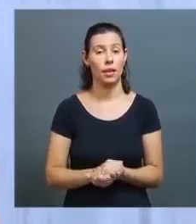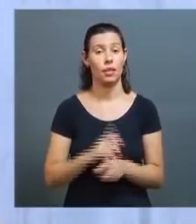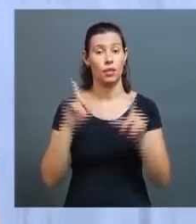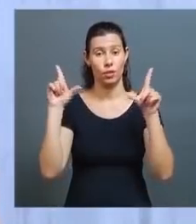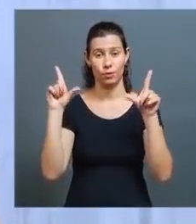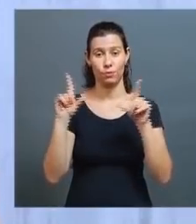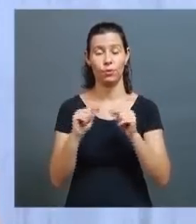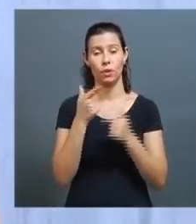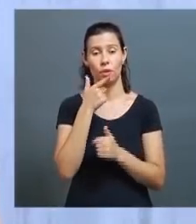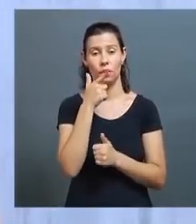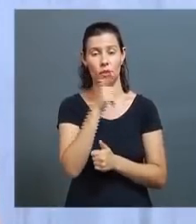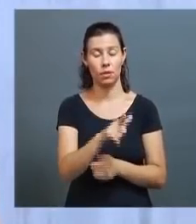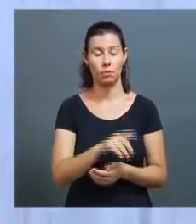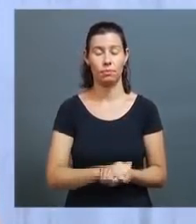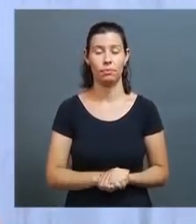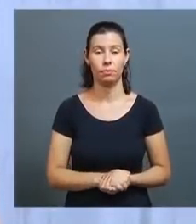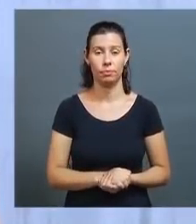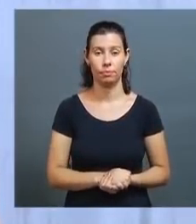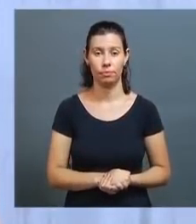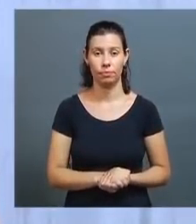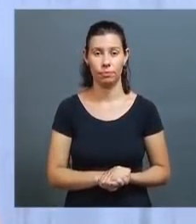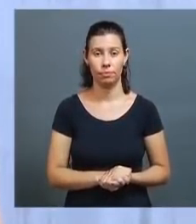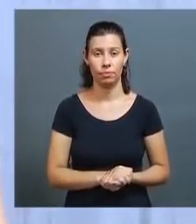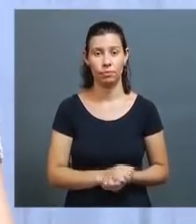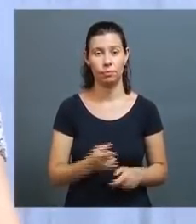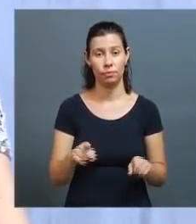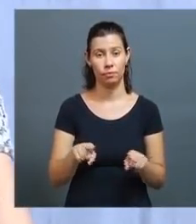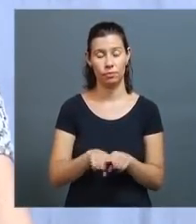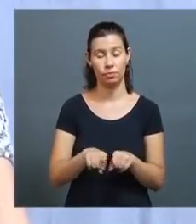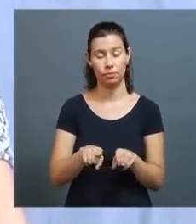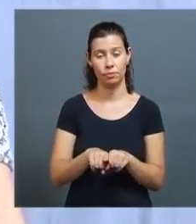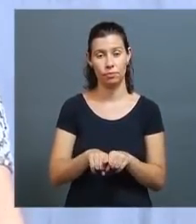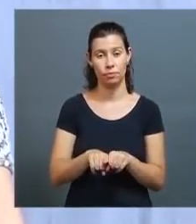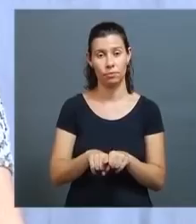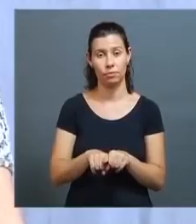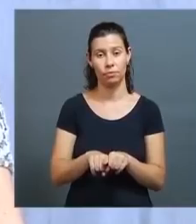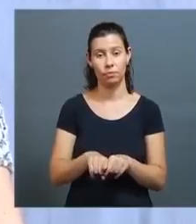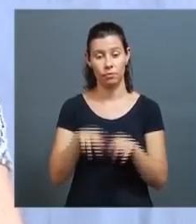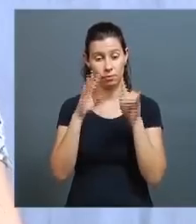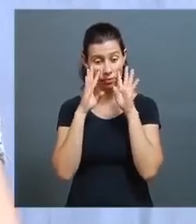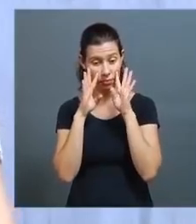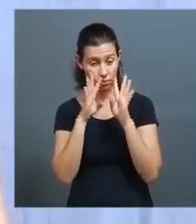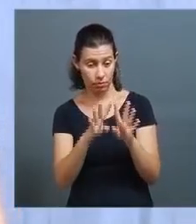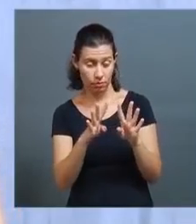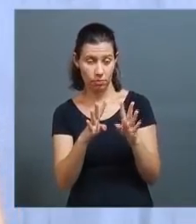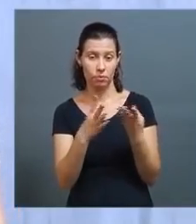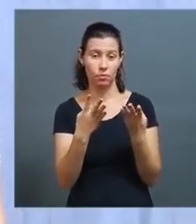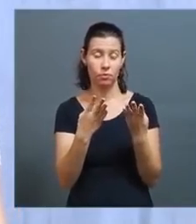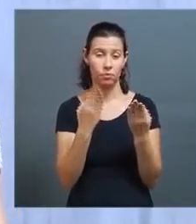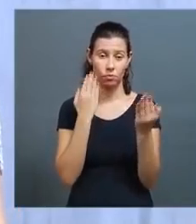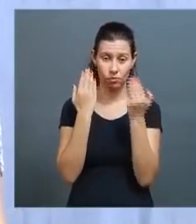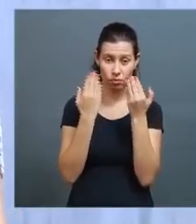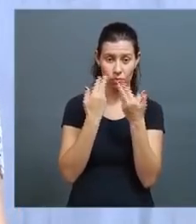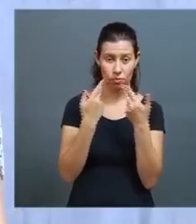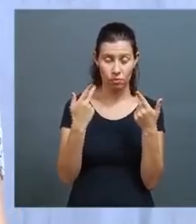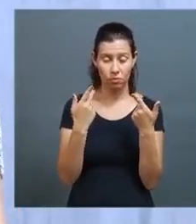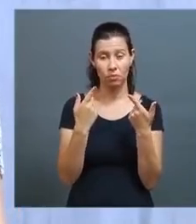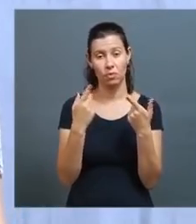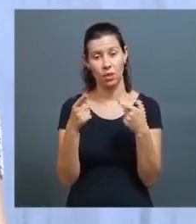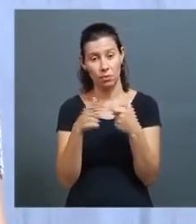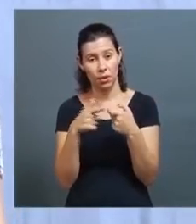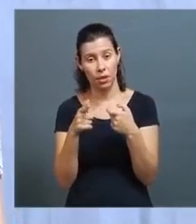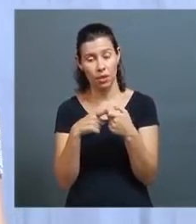muito, tendo então um apoio maior de atenção primária, saúde e Secretaria